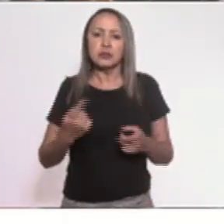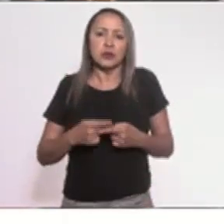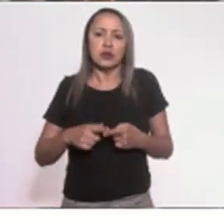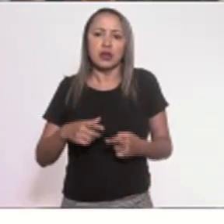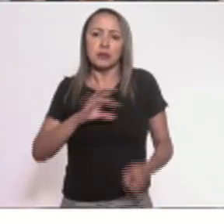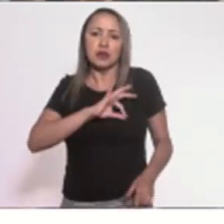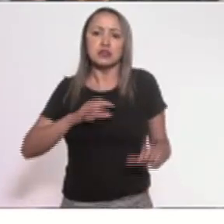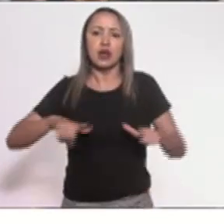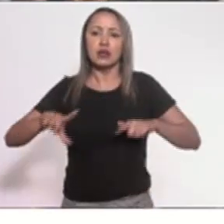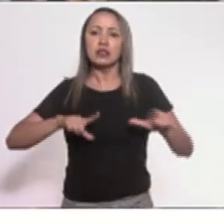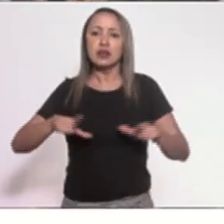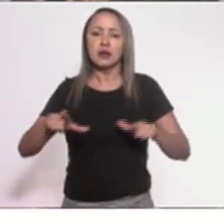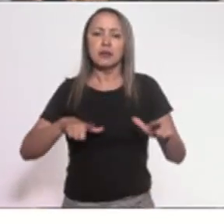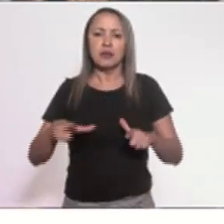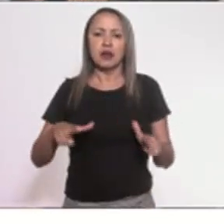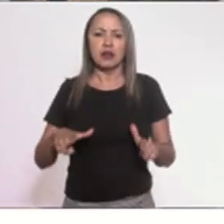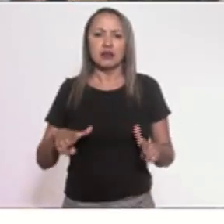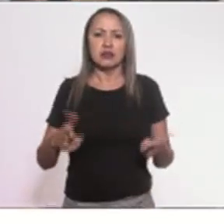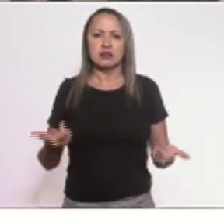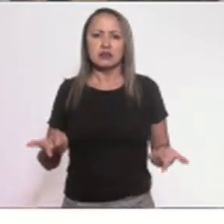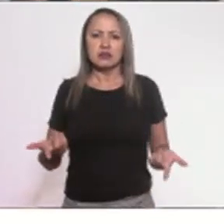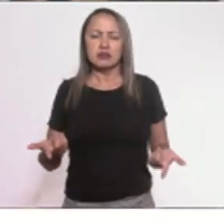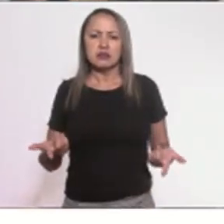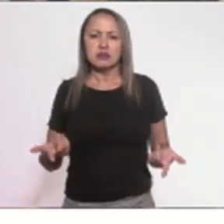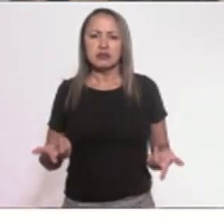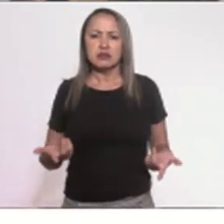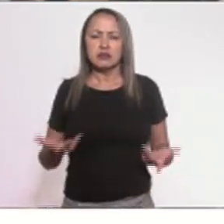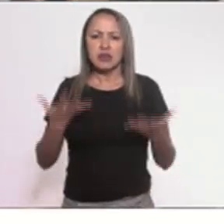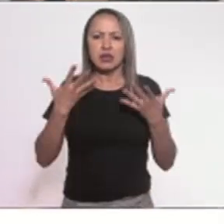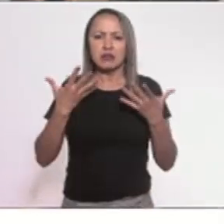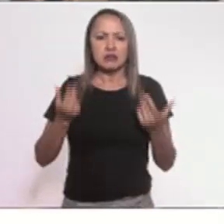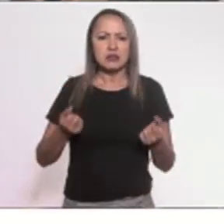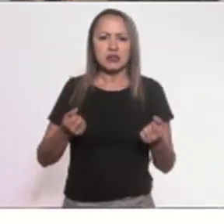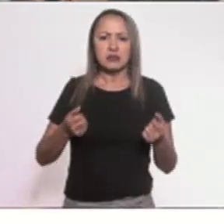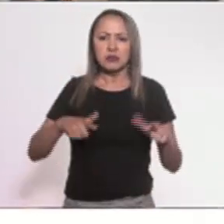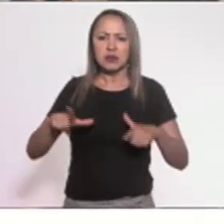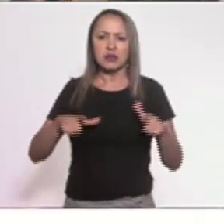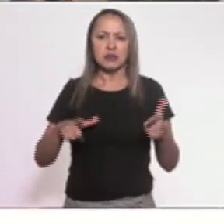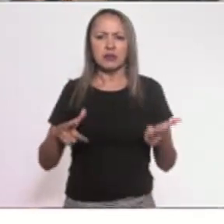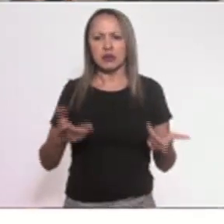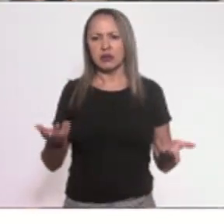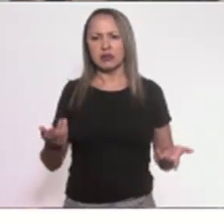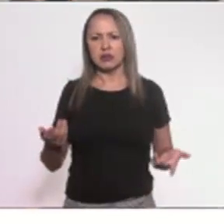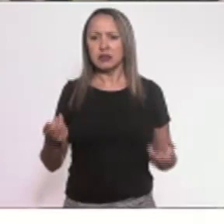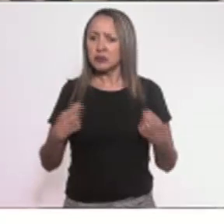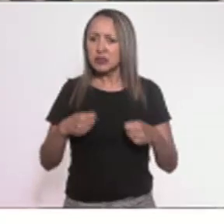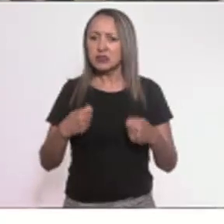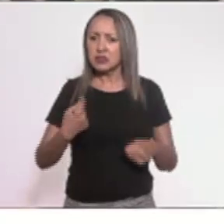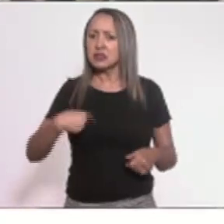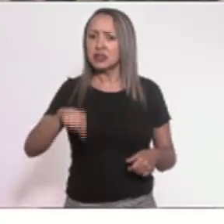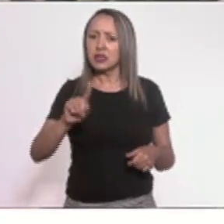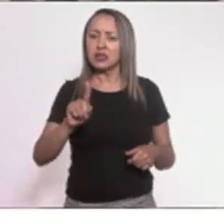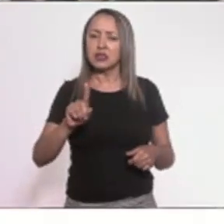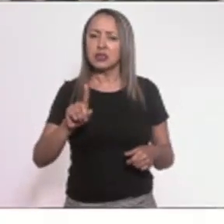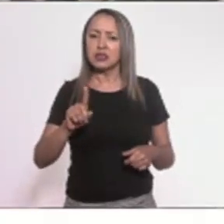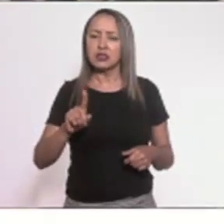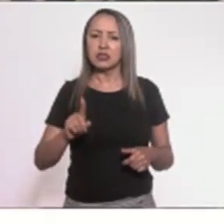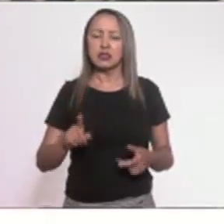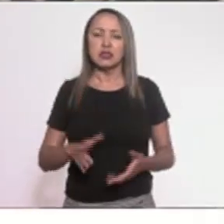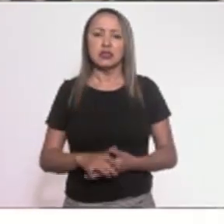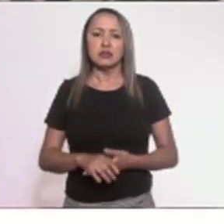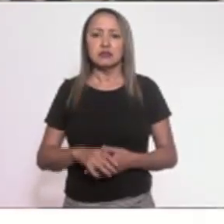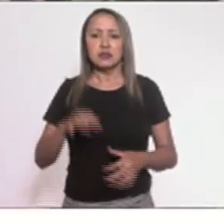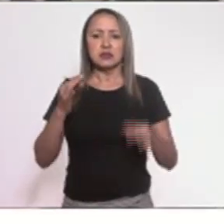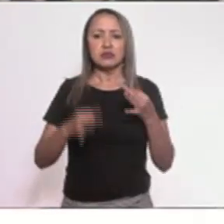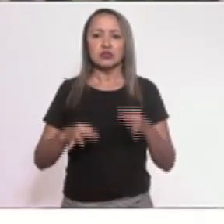trabalhando e vai ganhar para trabalhar? Não é atividade dele ir para o judiciário? Quer dizer, quando o deputado veio aqui no microfone, ele